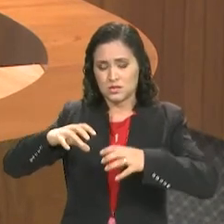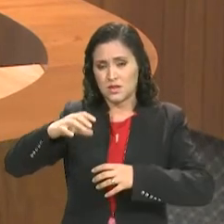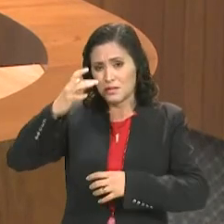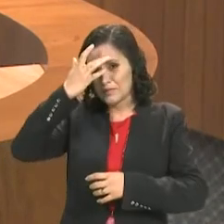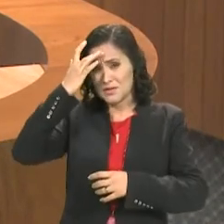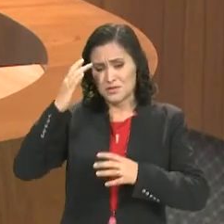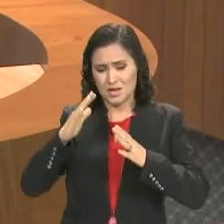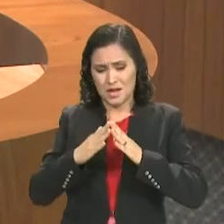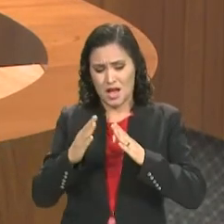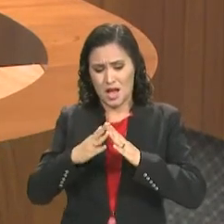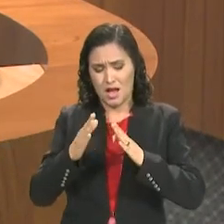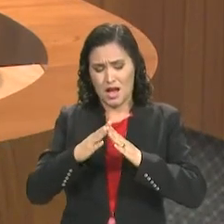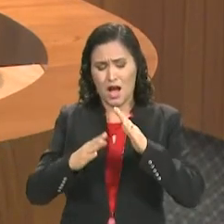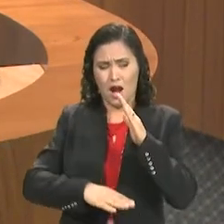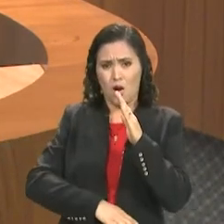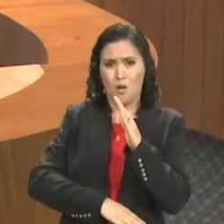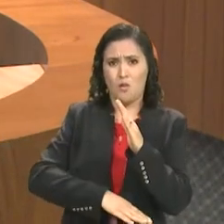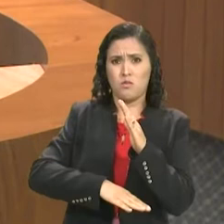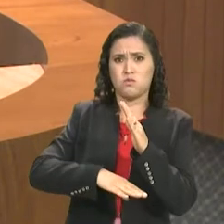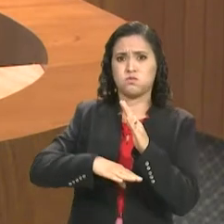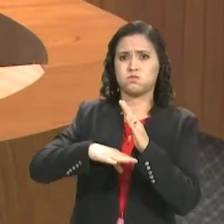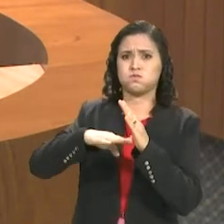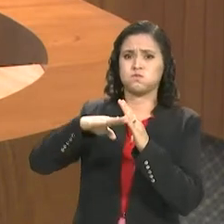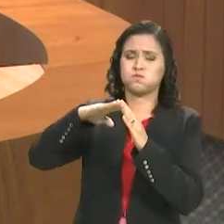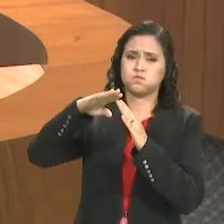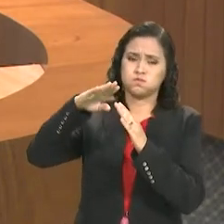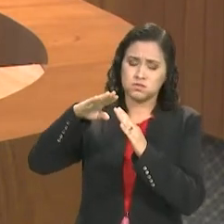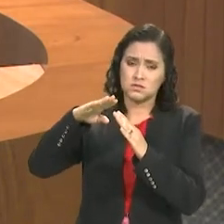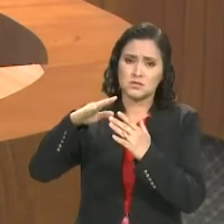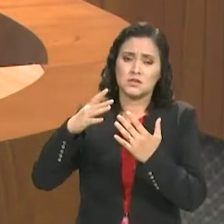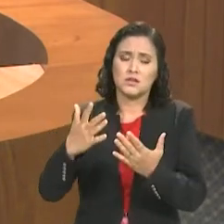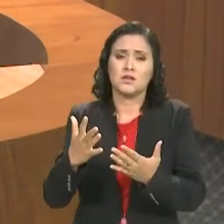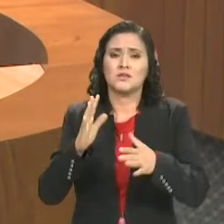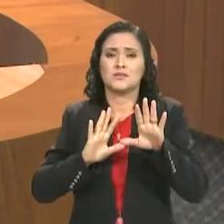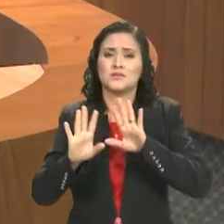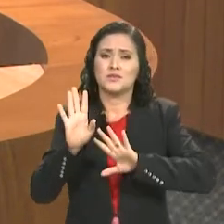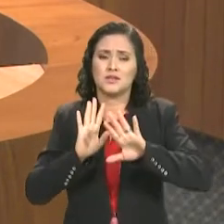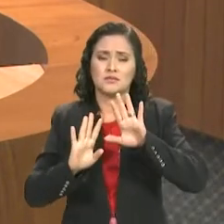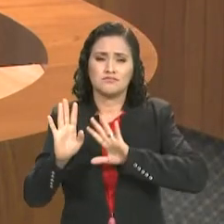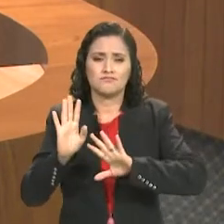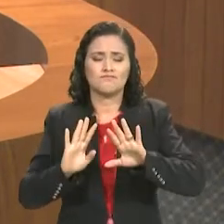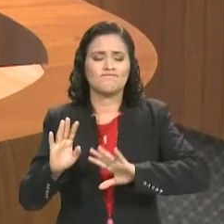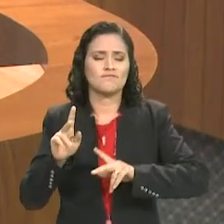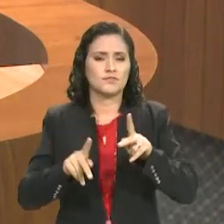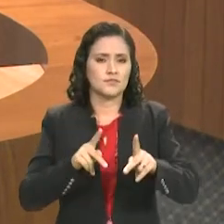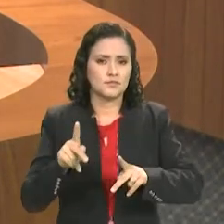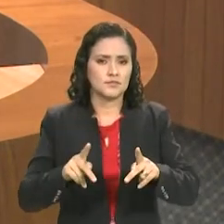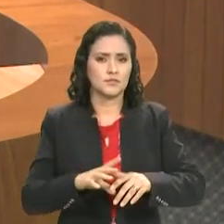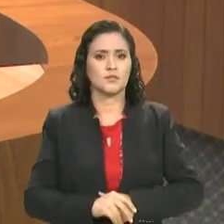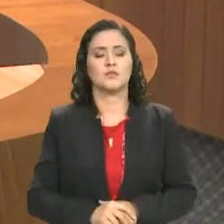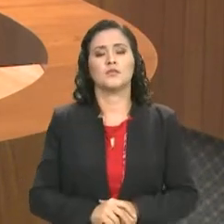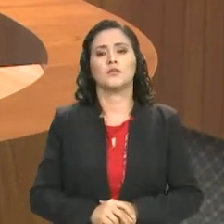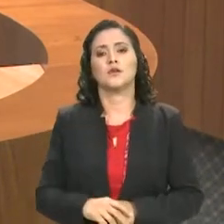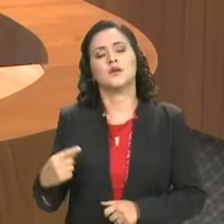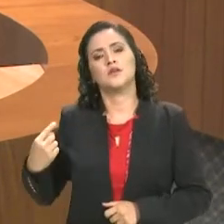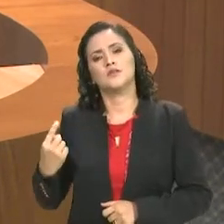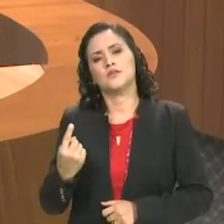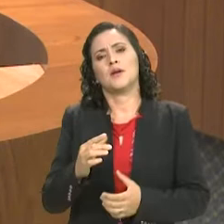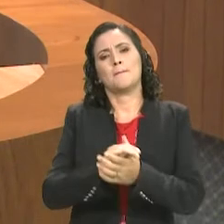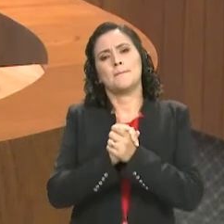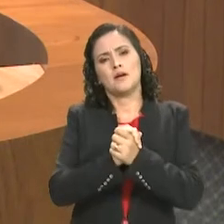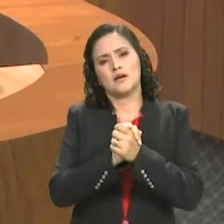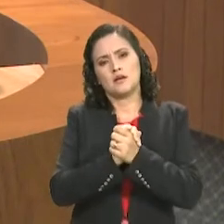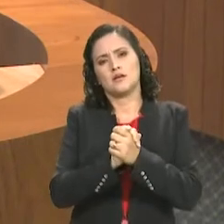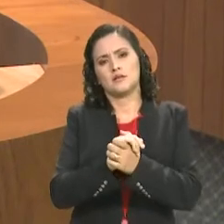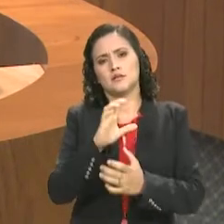alagadas. E aqui estimo toda a minha consideração, cuidado e zelo por esse povo. Senhor presidente, venho aqui parabenizar o CNJ, o